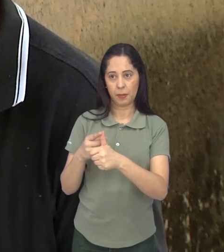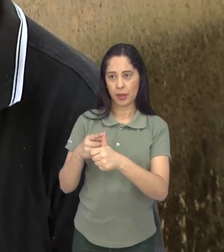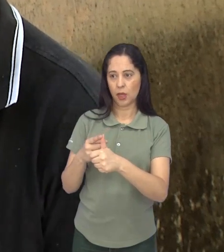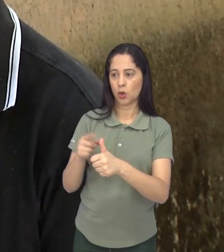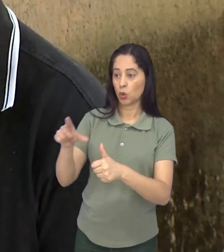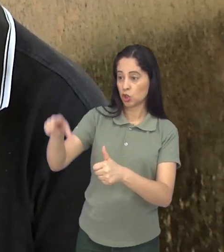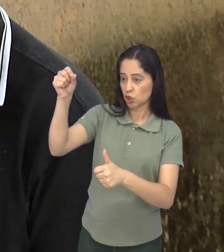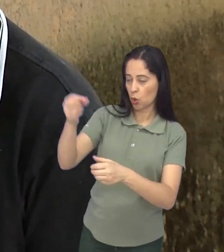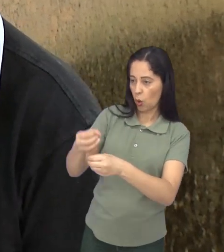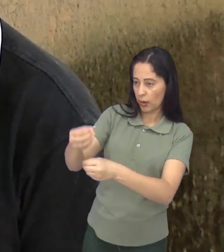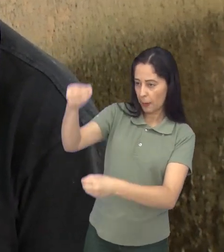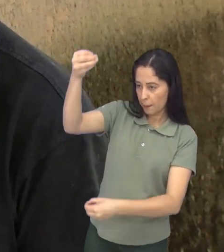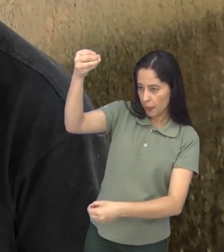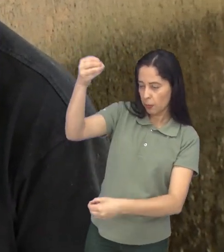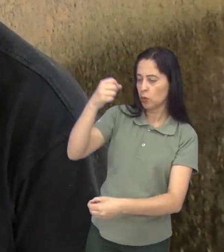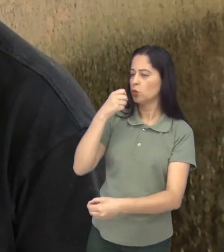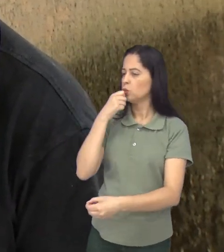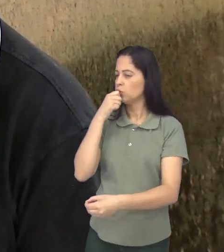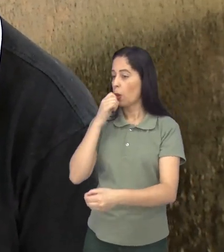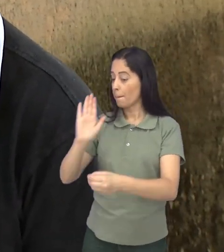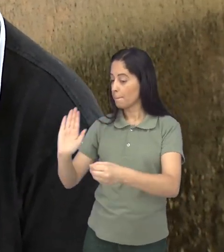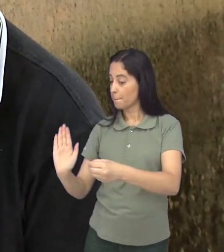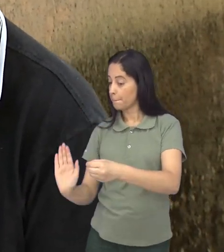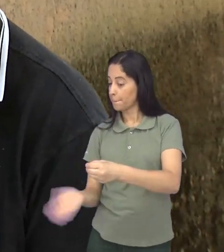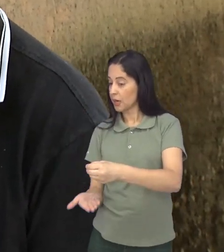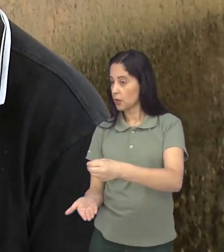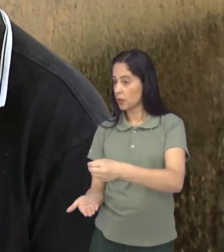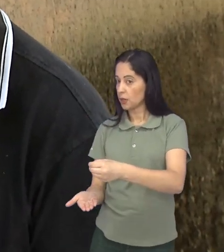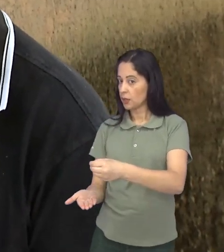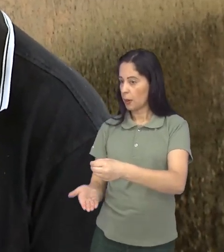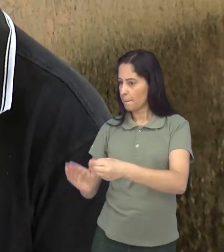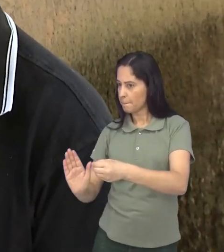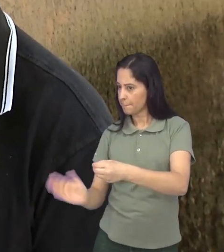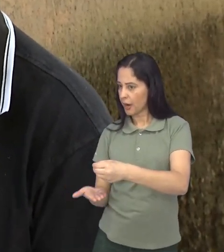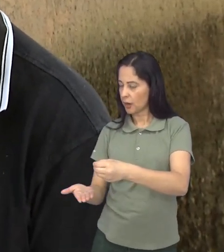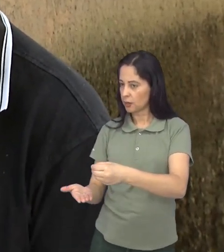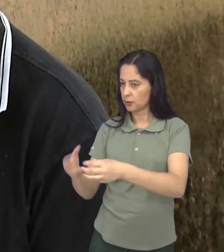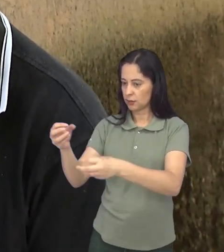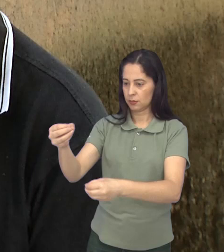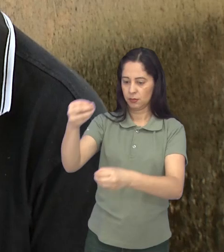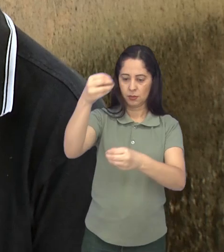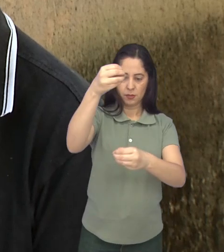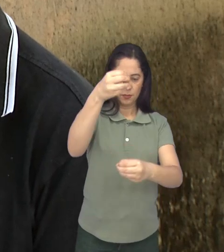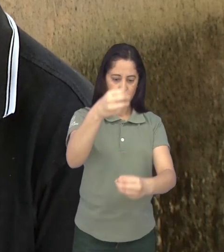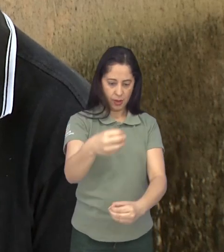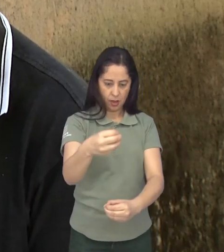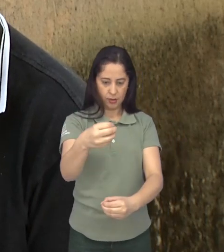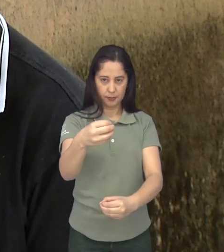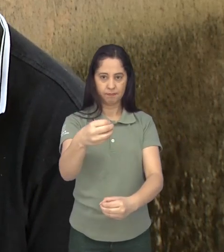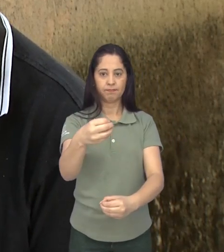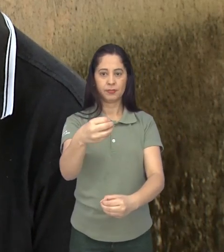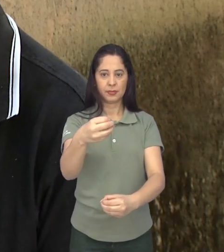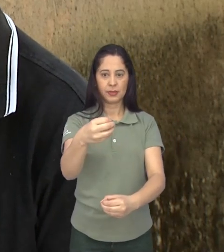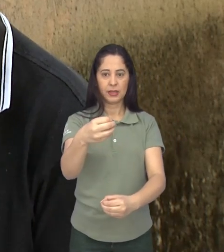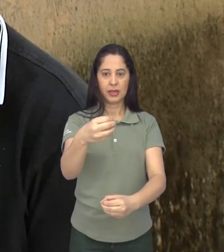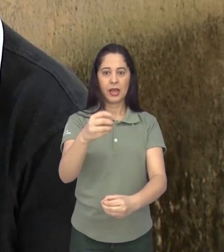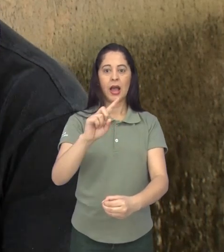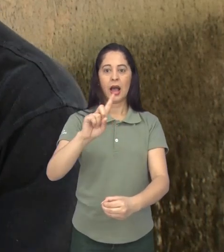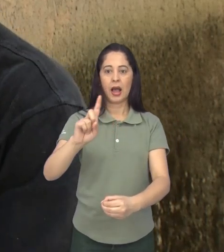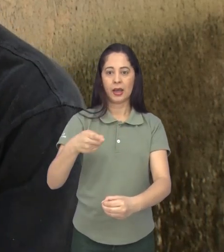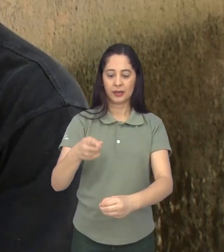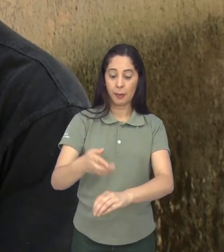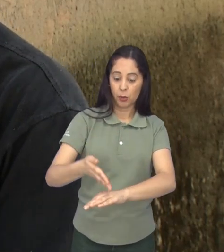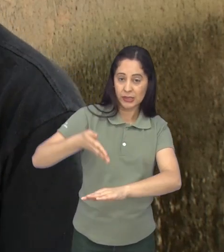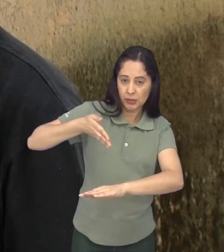Primeiramente, a gente vai no bambu, escolhe muito bem esse bambu. Com o facão a gente corta, traz.